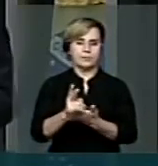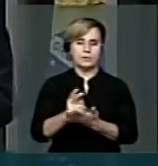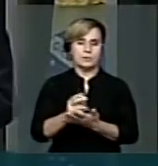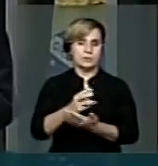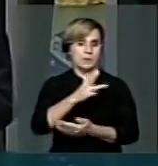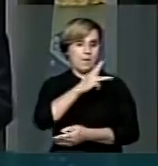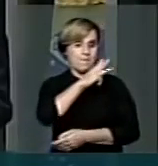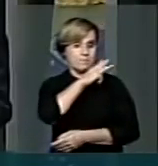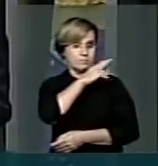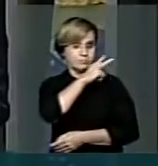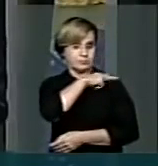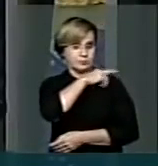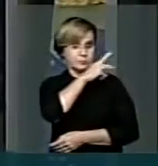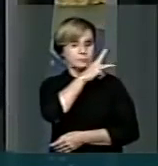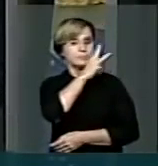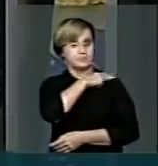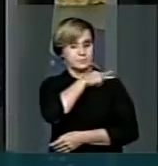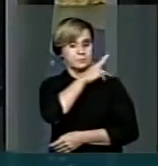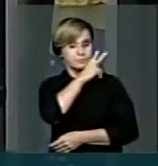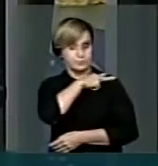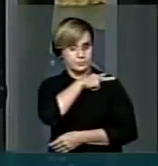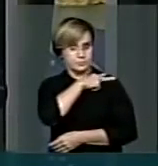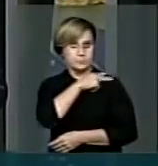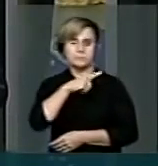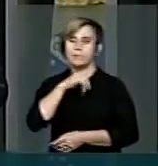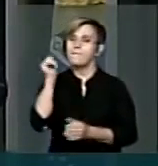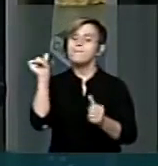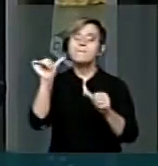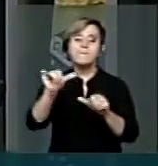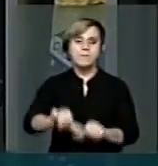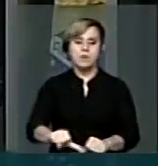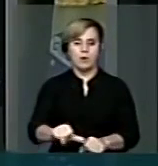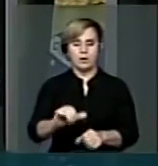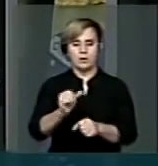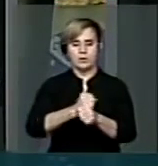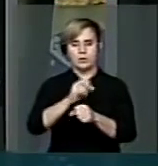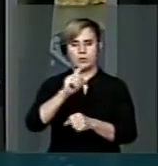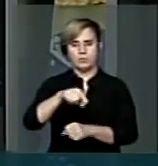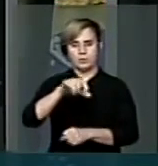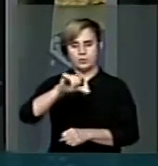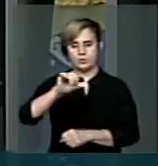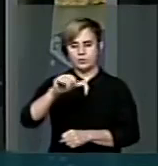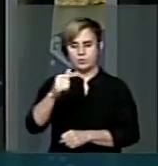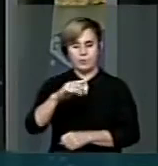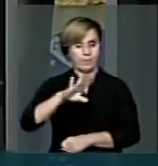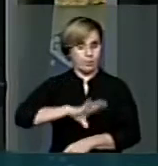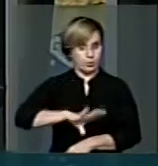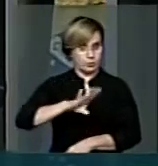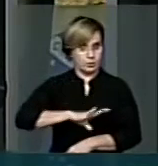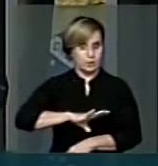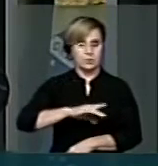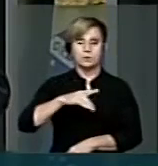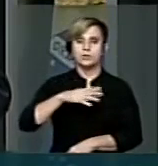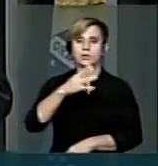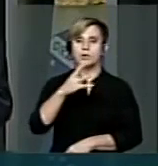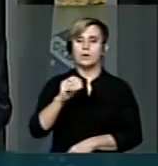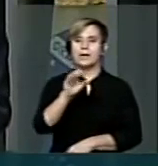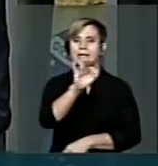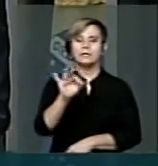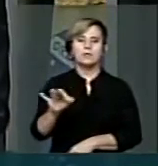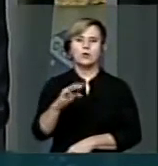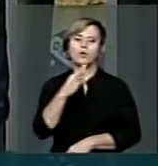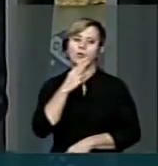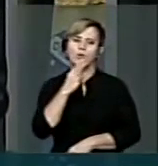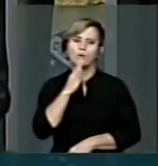médio, então, os dados são trágicos. Em 1997, em língua portuguesa, 40% tinham